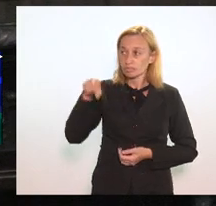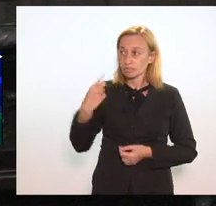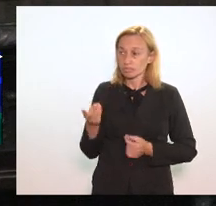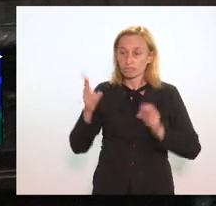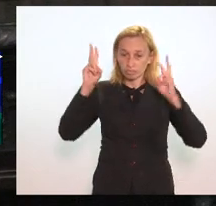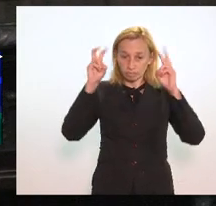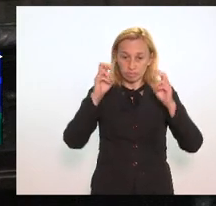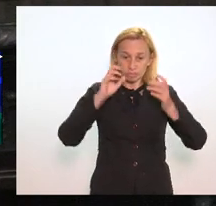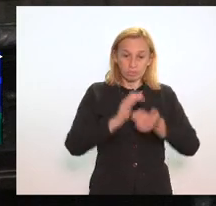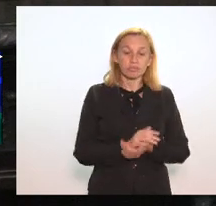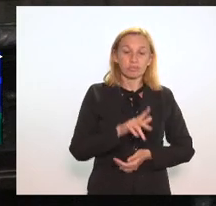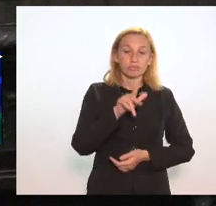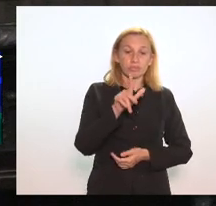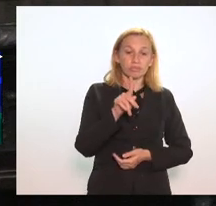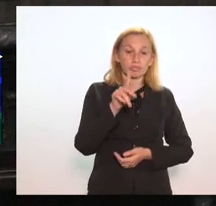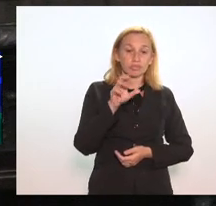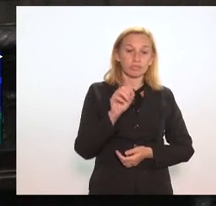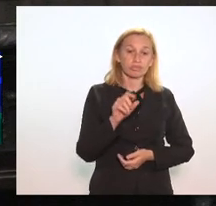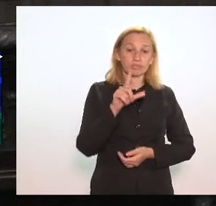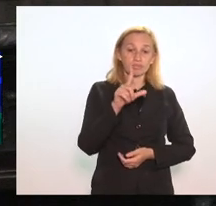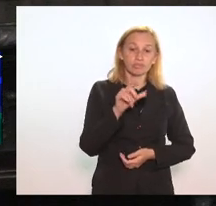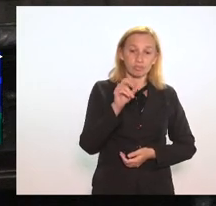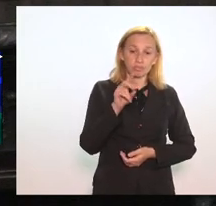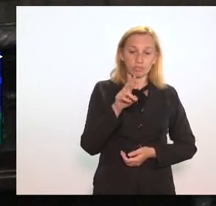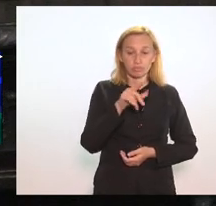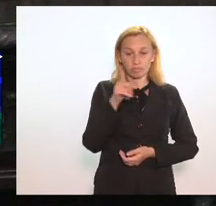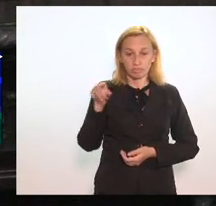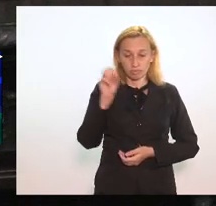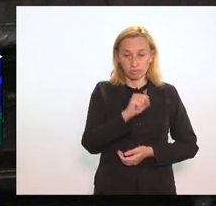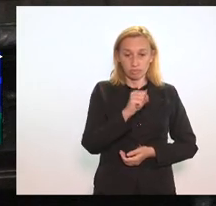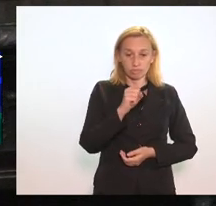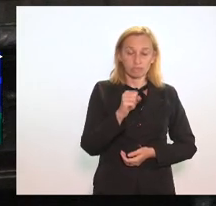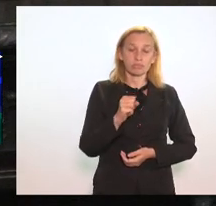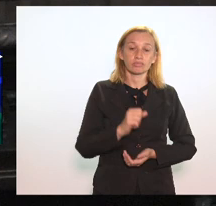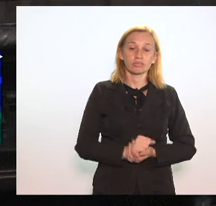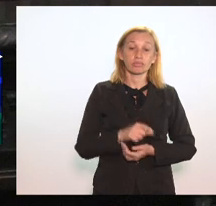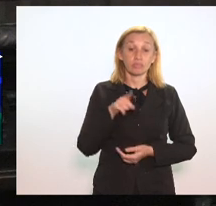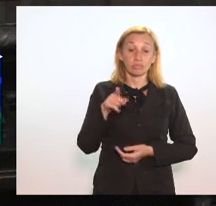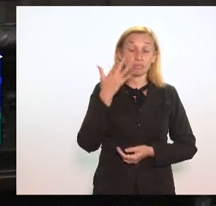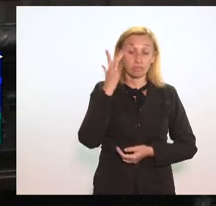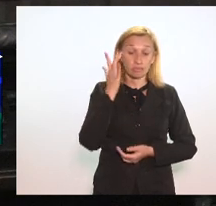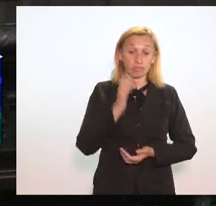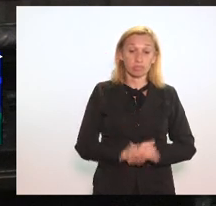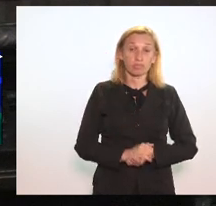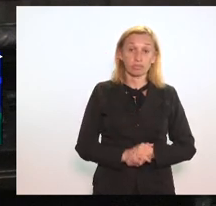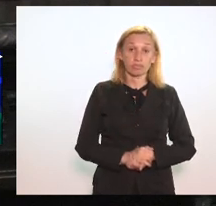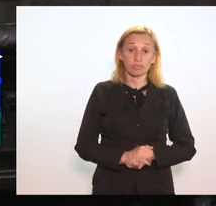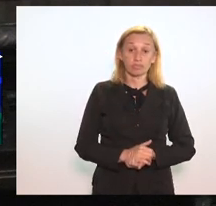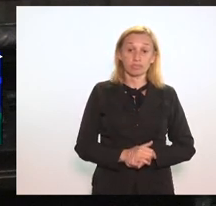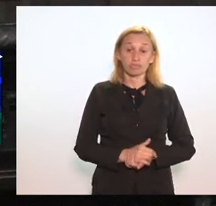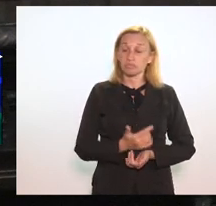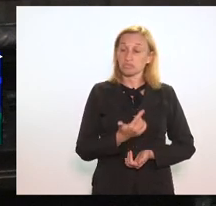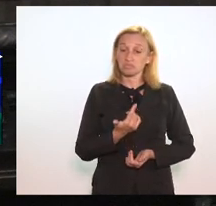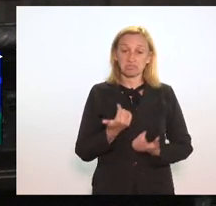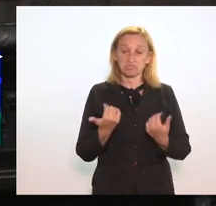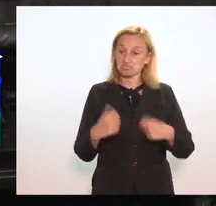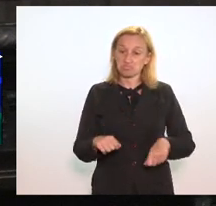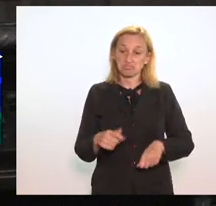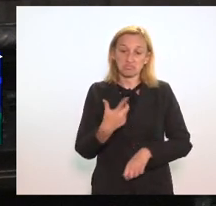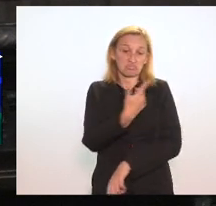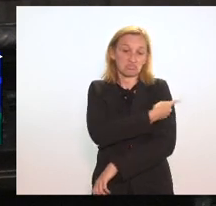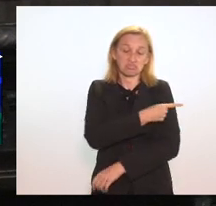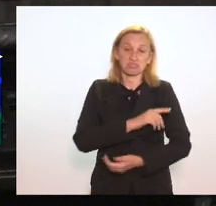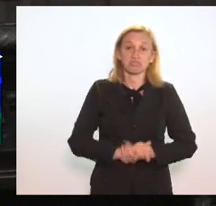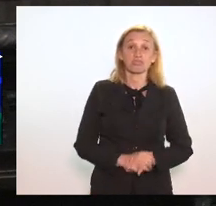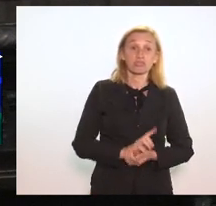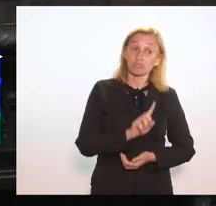a popularização dessa poderia a polarização daqueles que acham que não tem que ter vacina que não precisa